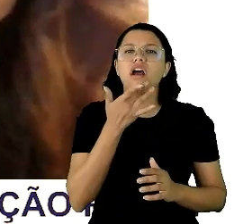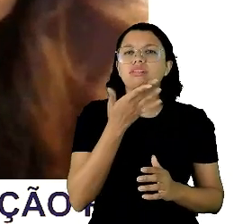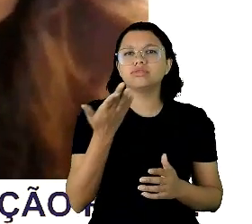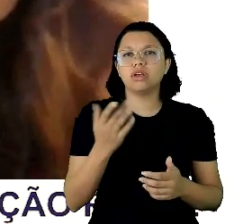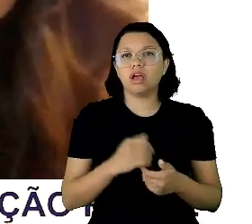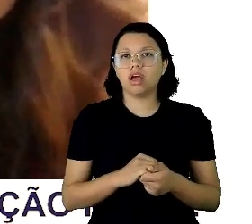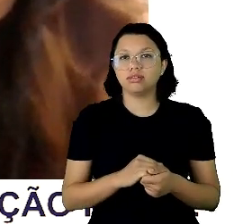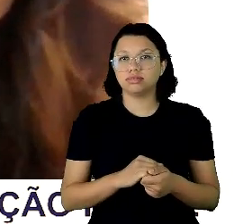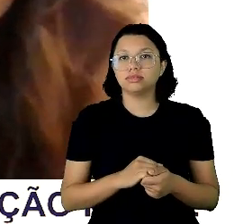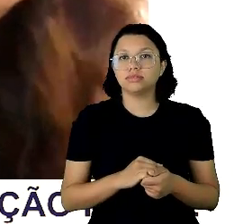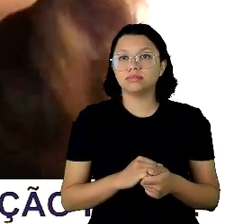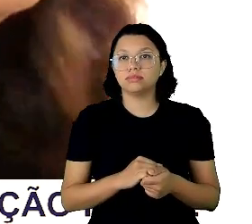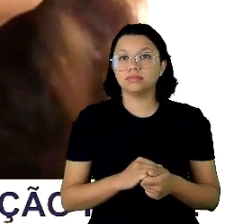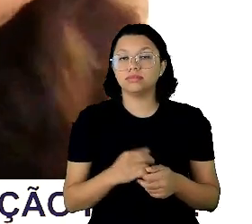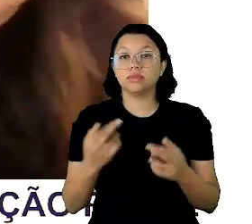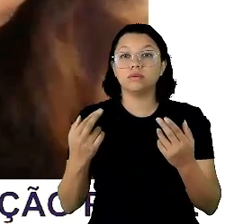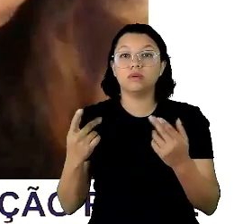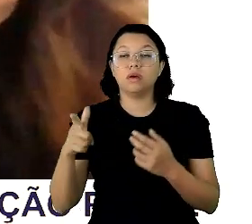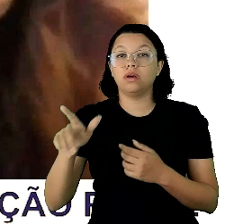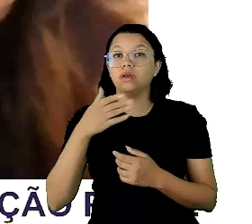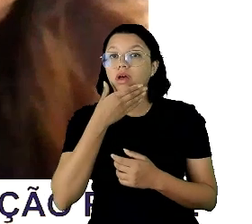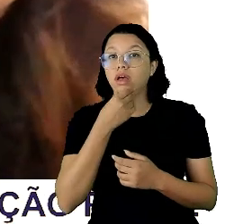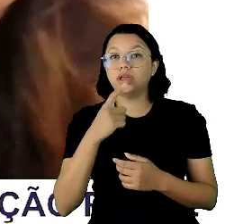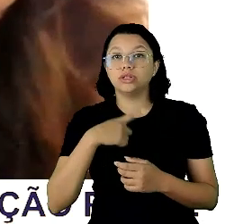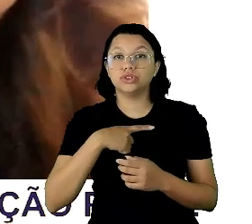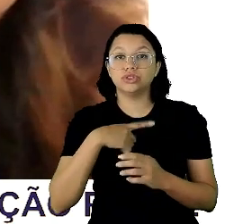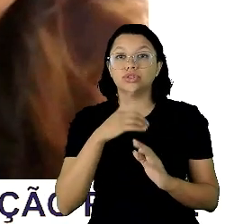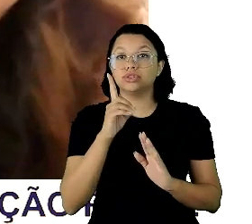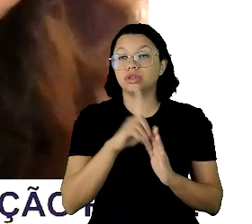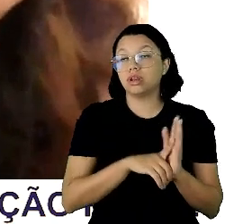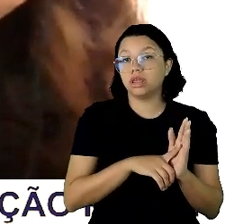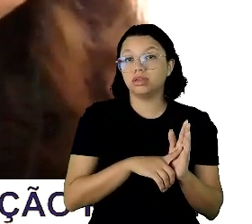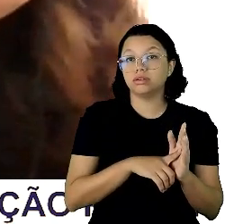direito de passar a mão na bunda dela enquanto ela andava de bicicleta.